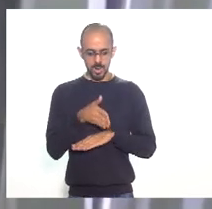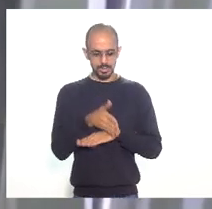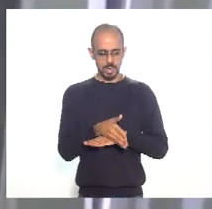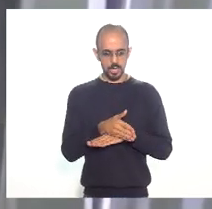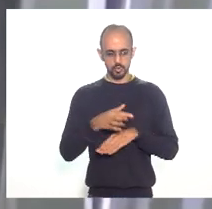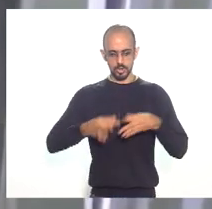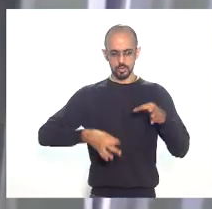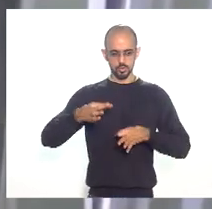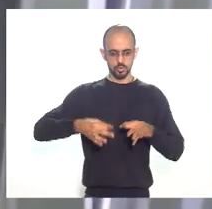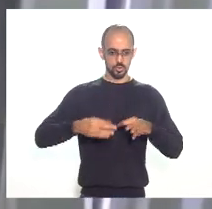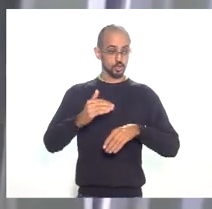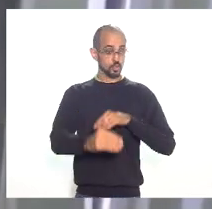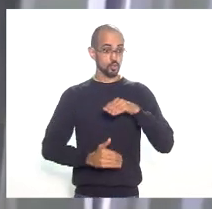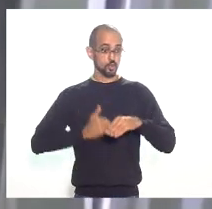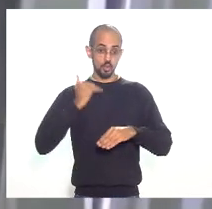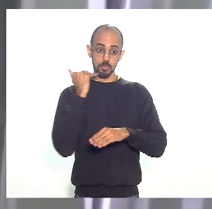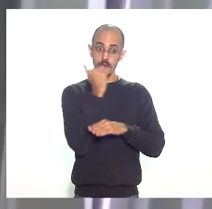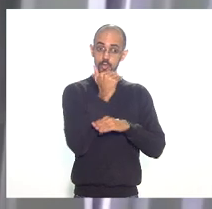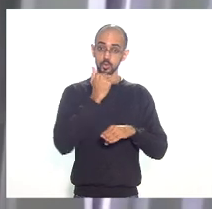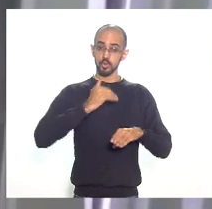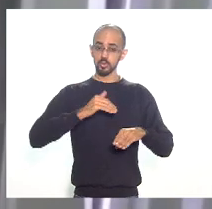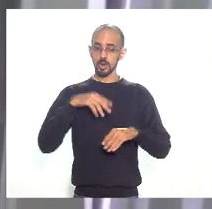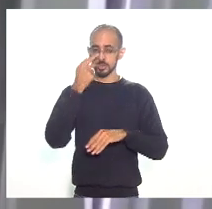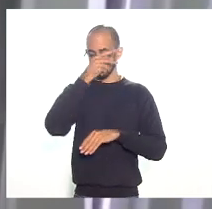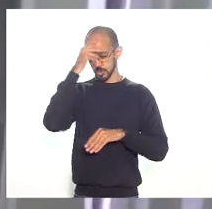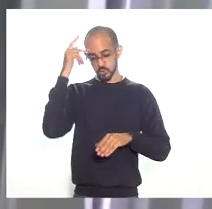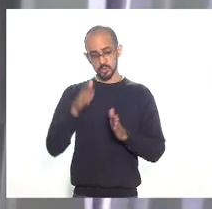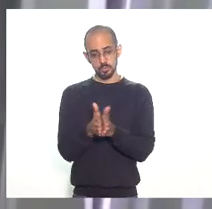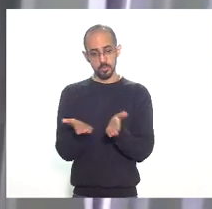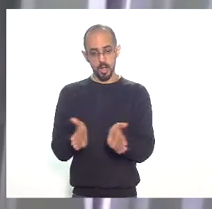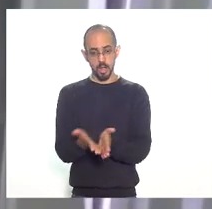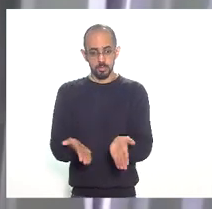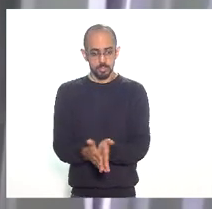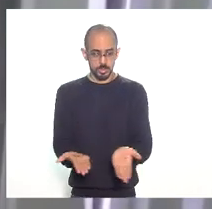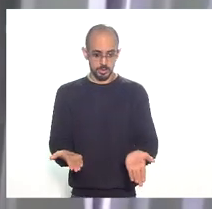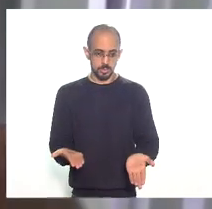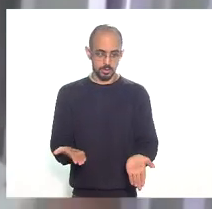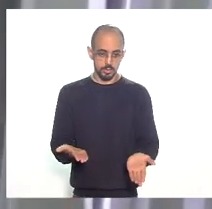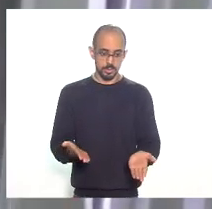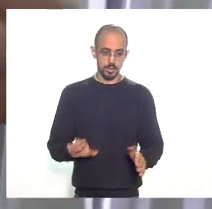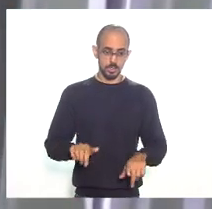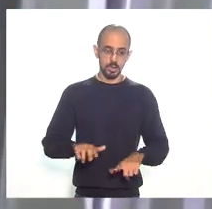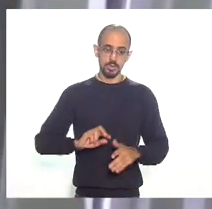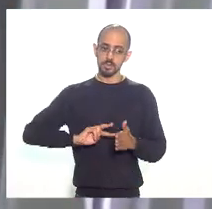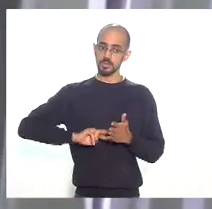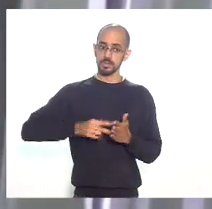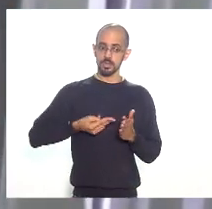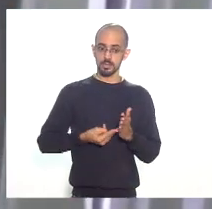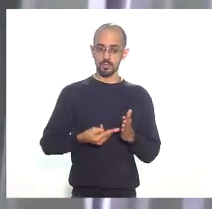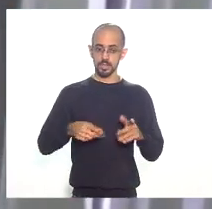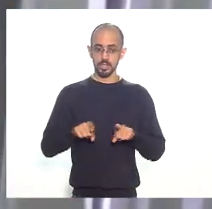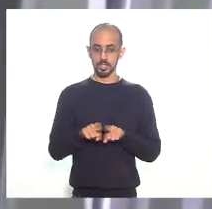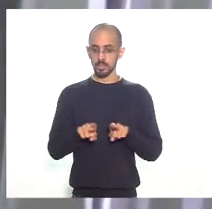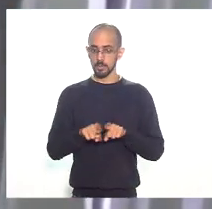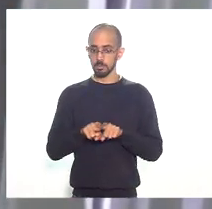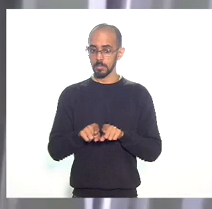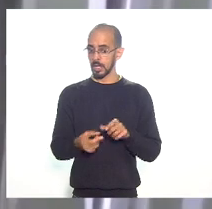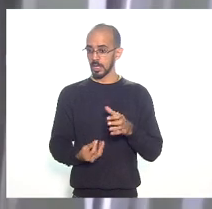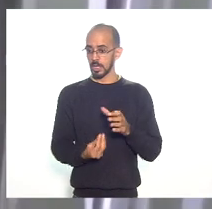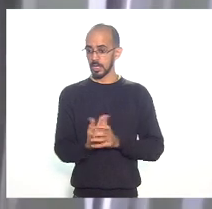sobretudo para aqueles e aquelas mais vulnerabilizados socialmente. e isso significa perturbar